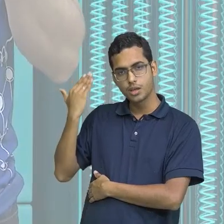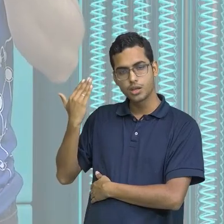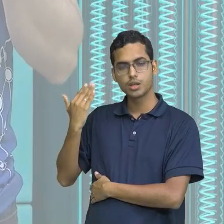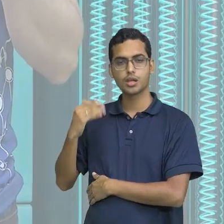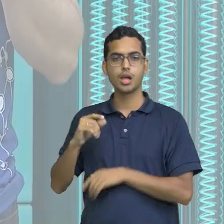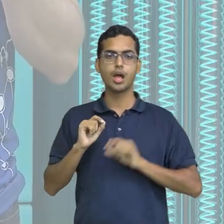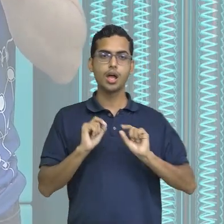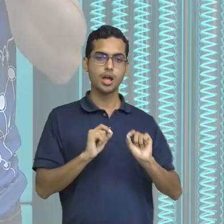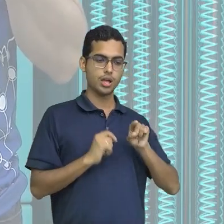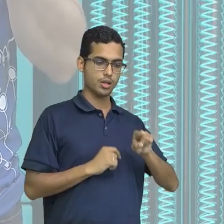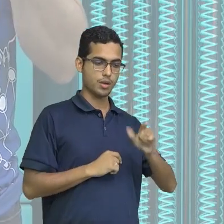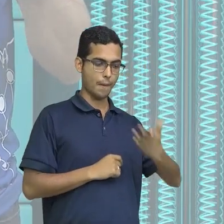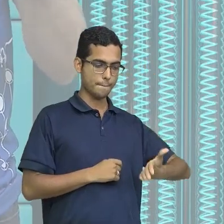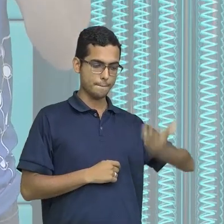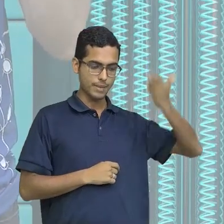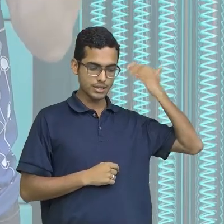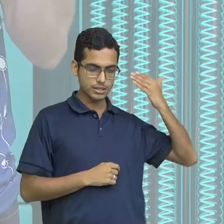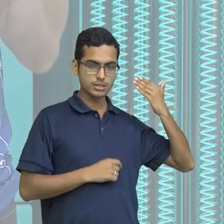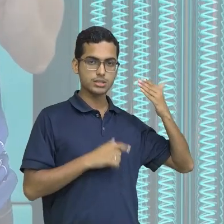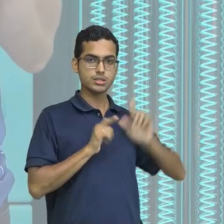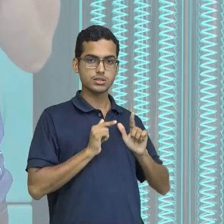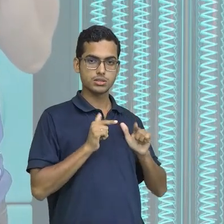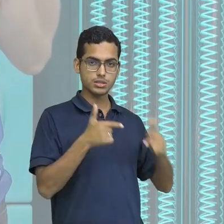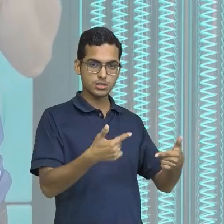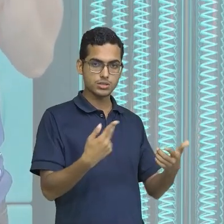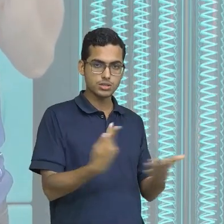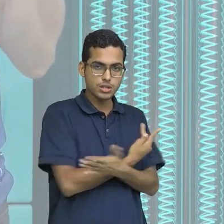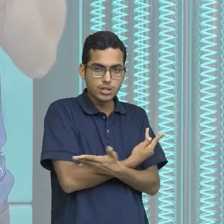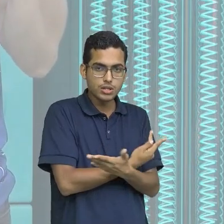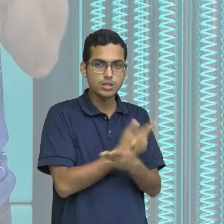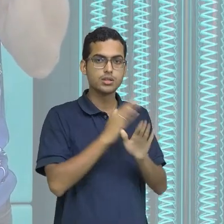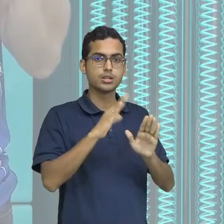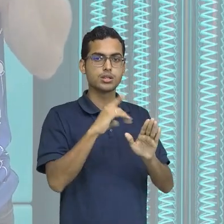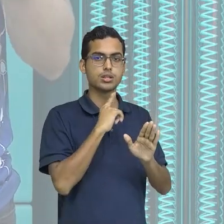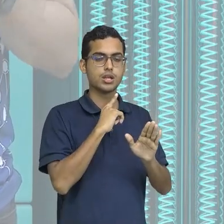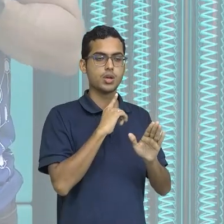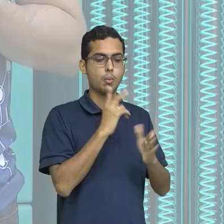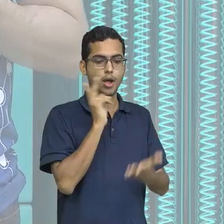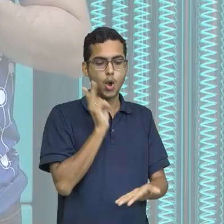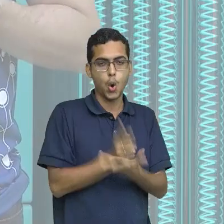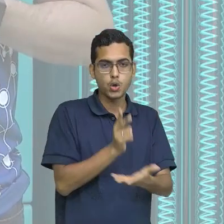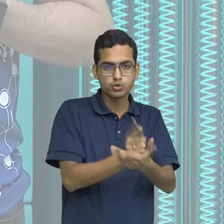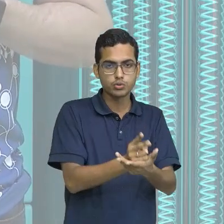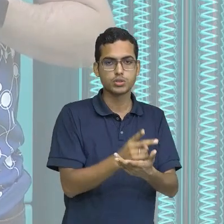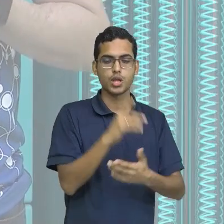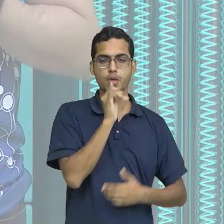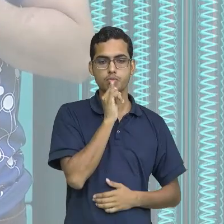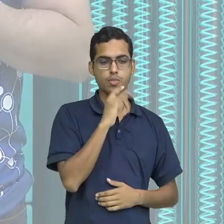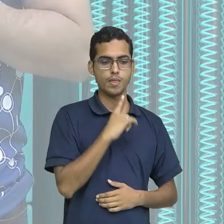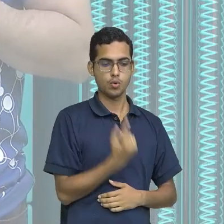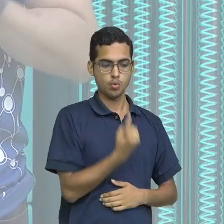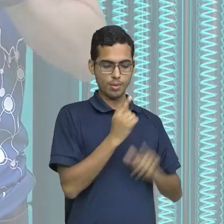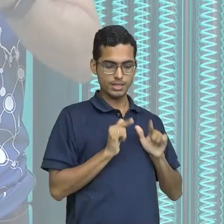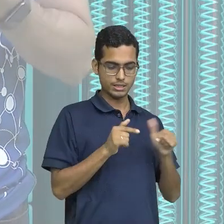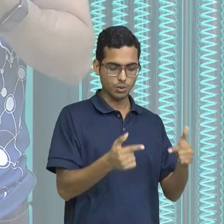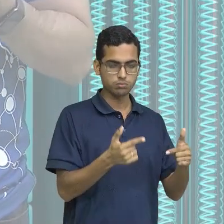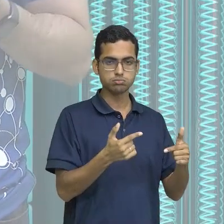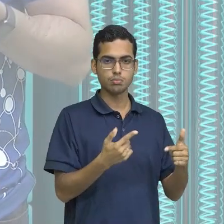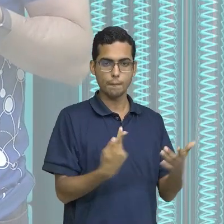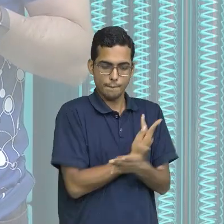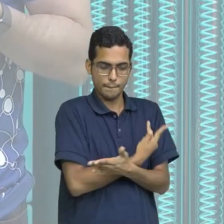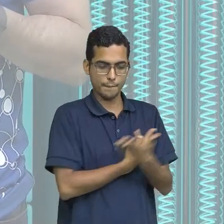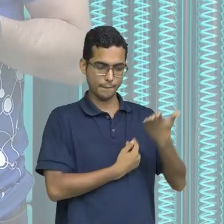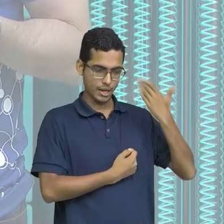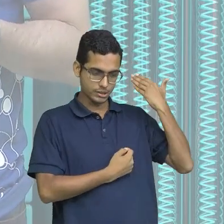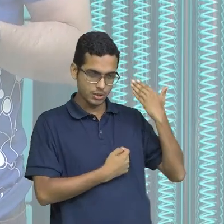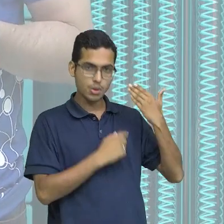ação que aconteceu no passado em relação a uma outra ação do passado, tá? Quando eu utilizo when, é comum eu